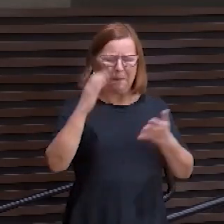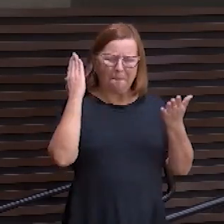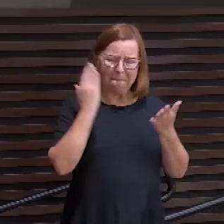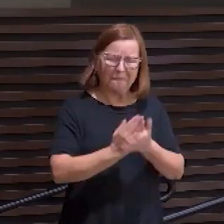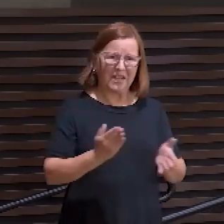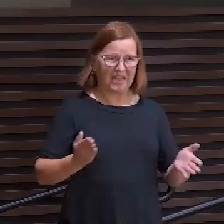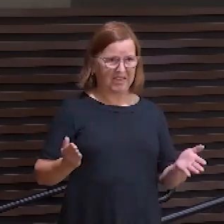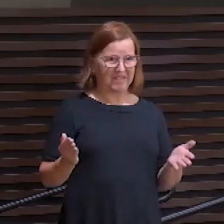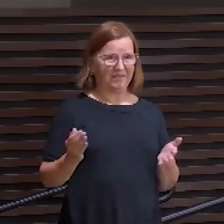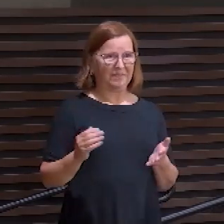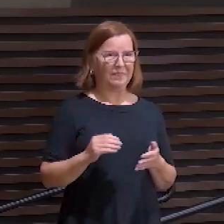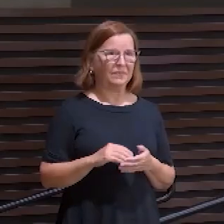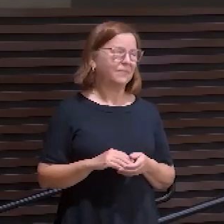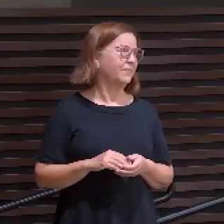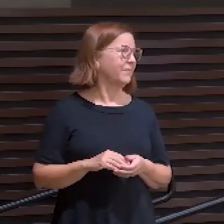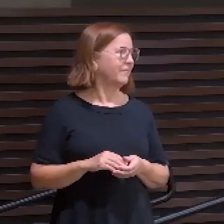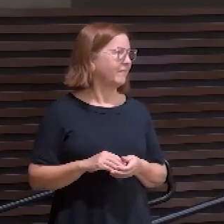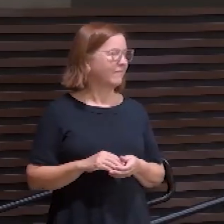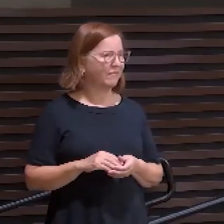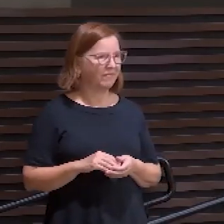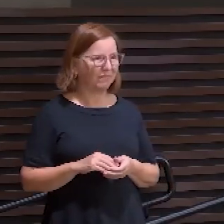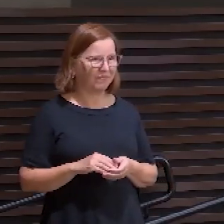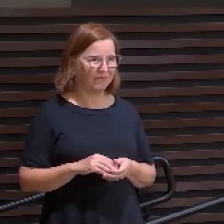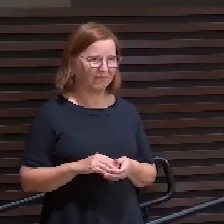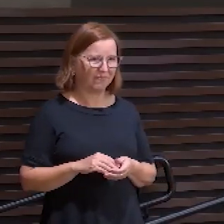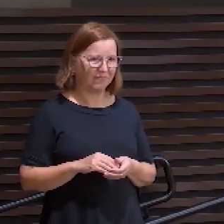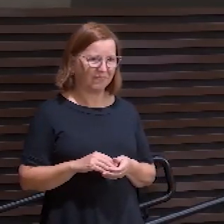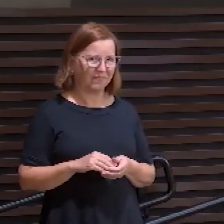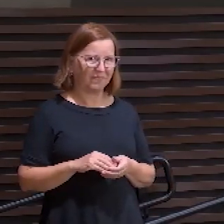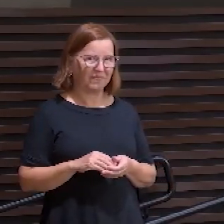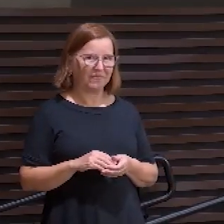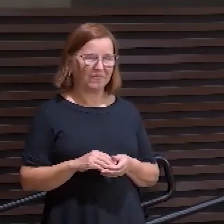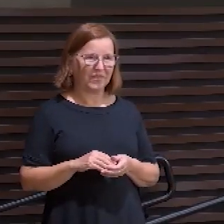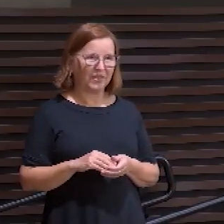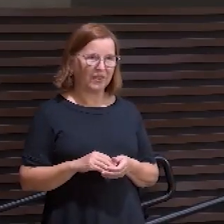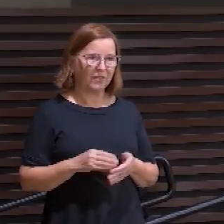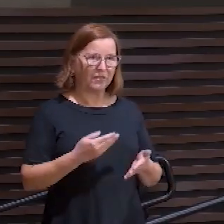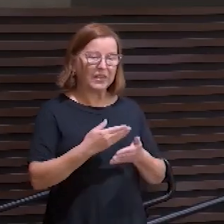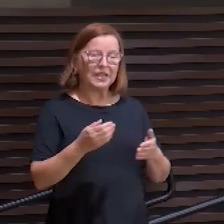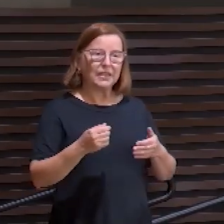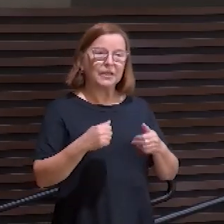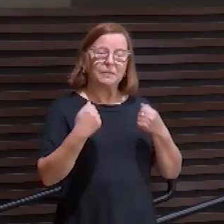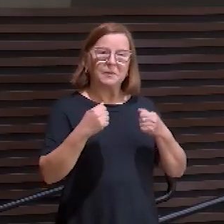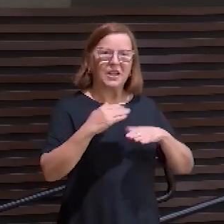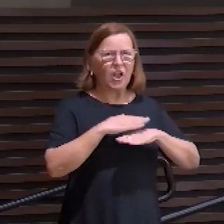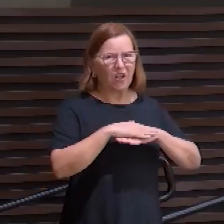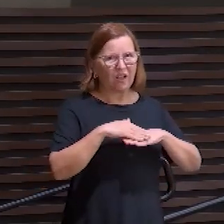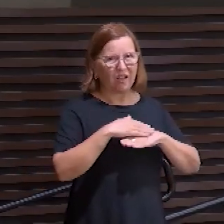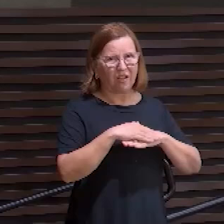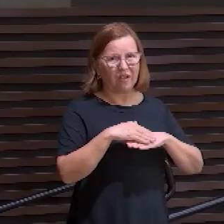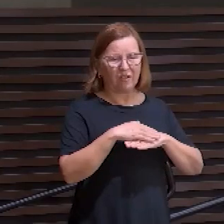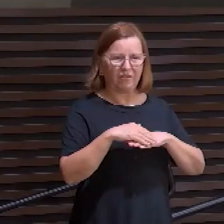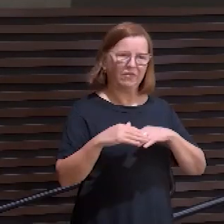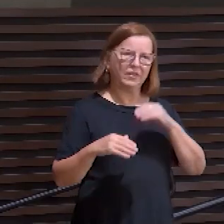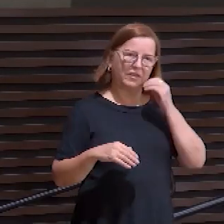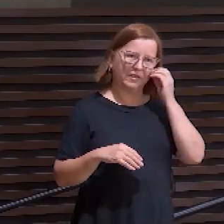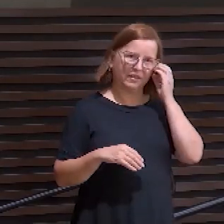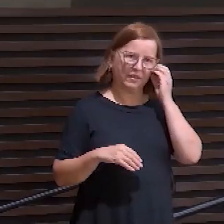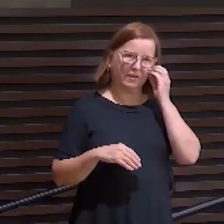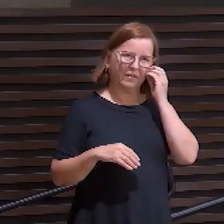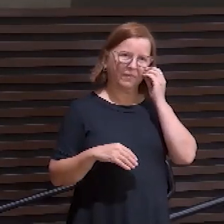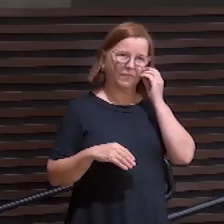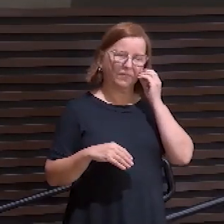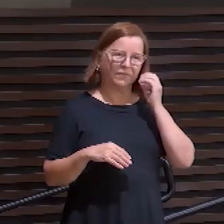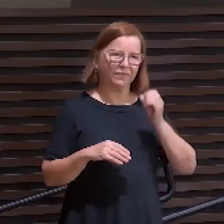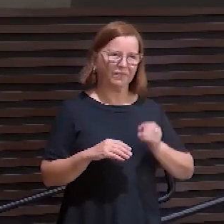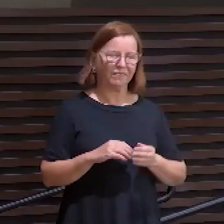Outro dia alguém disse: pastor, o senhor precisa conversar com essas fulanas e fulanos. Meu filho, já